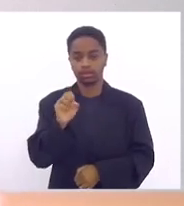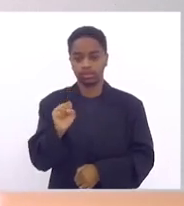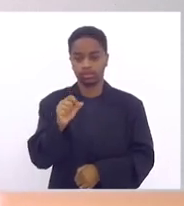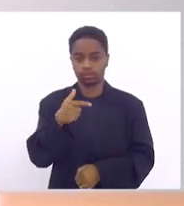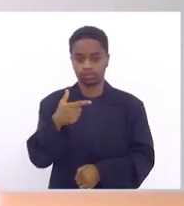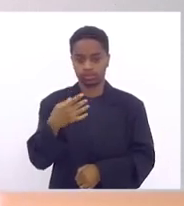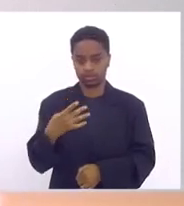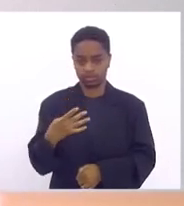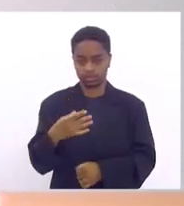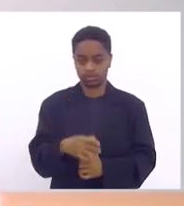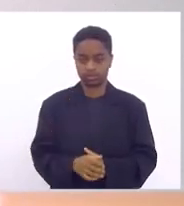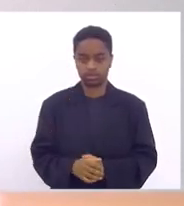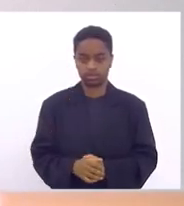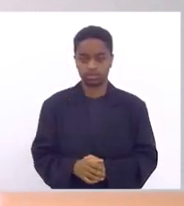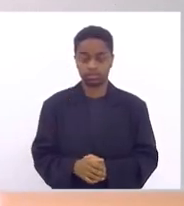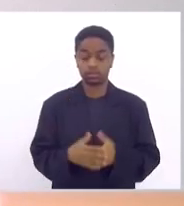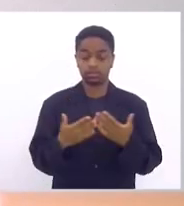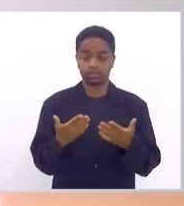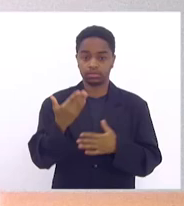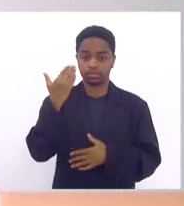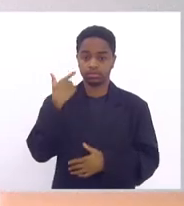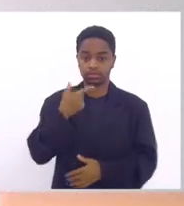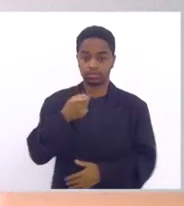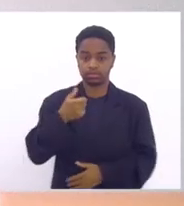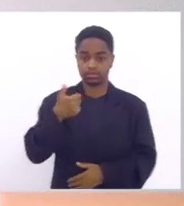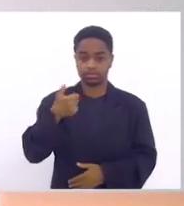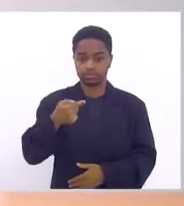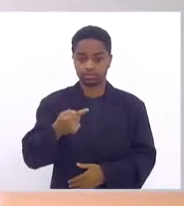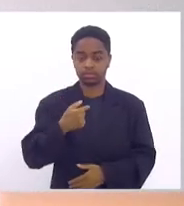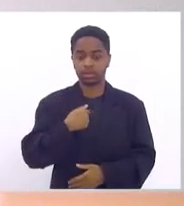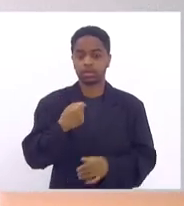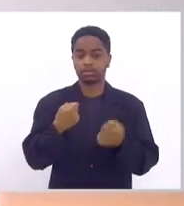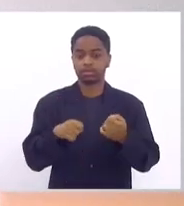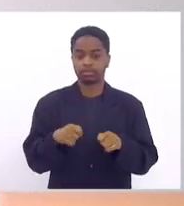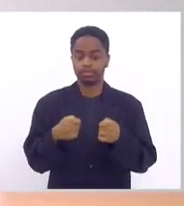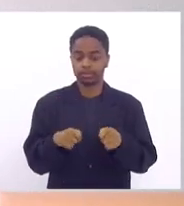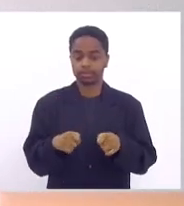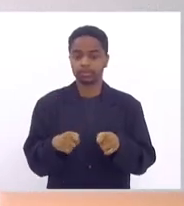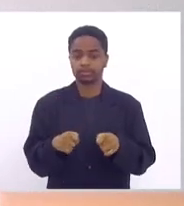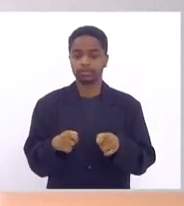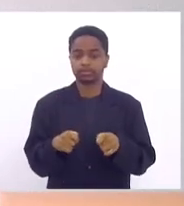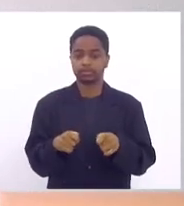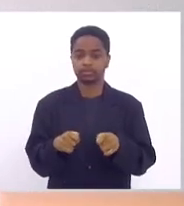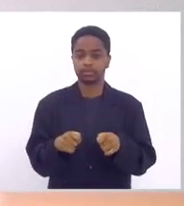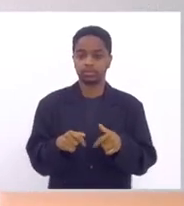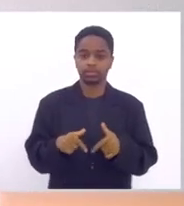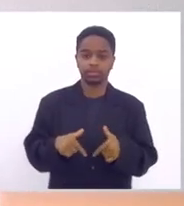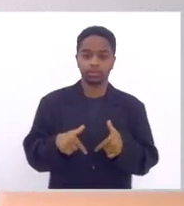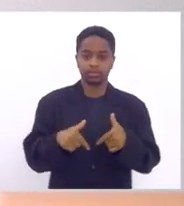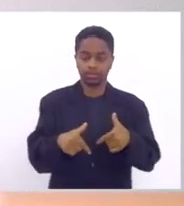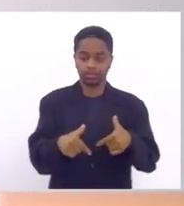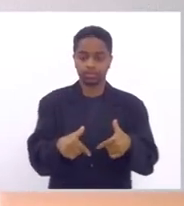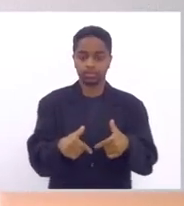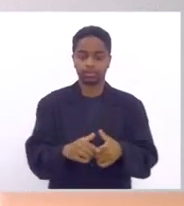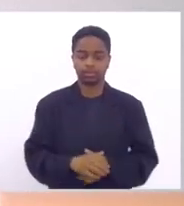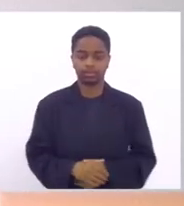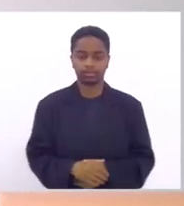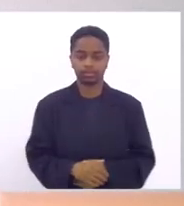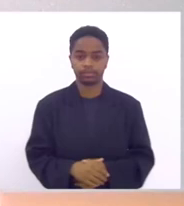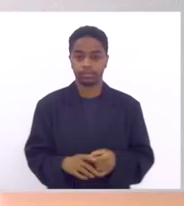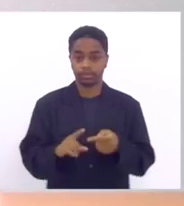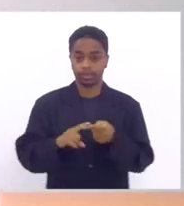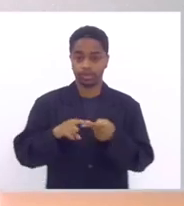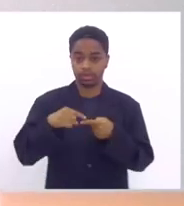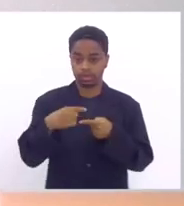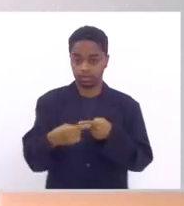5824 naquele 2017 eu tive que ir para fazer primeira sustentação oral depois de algum